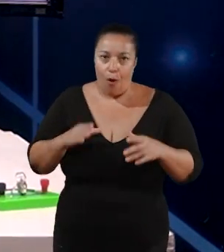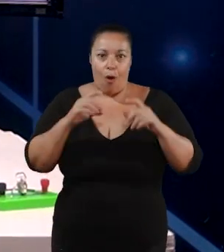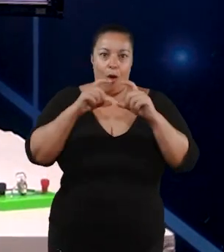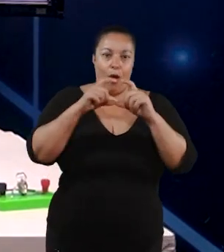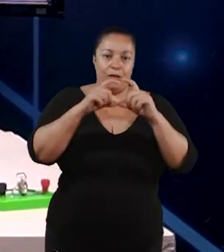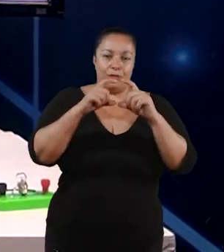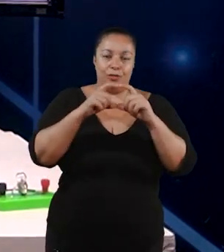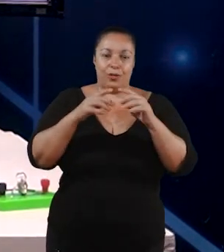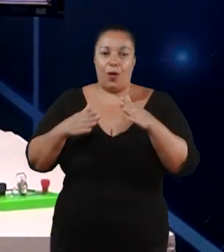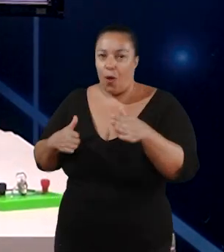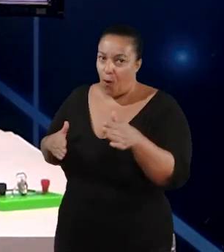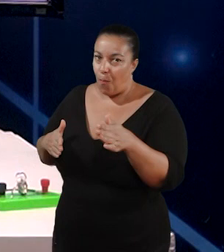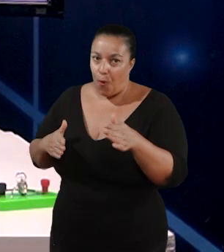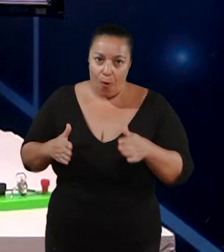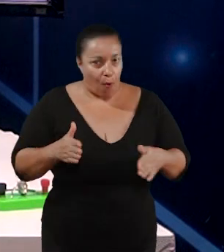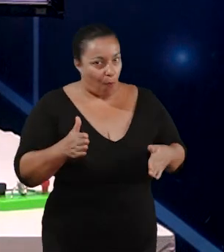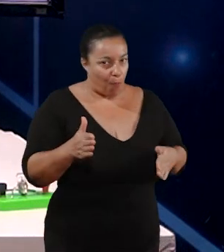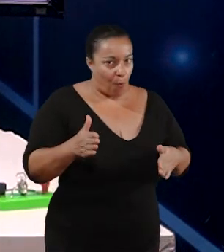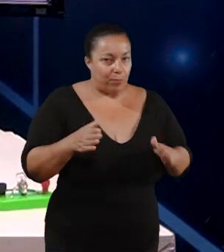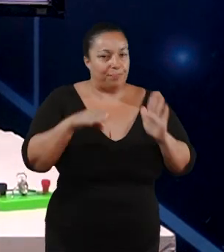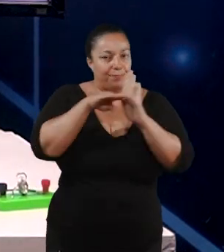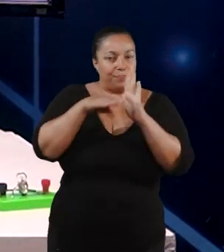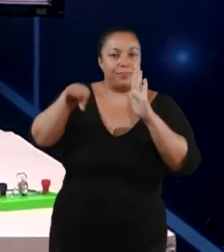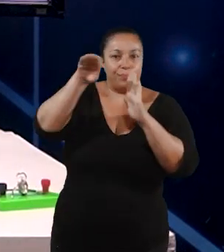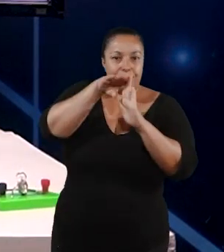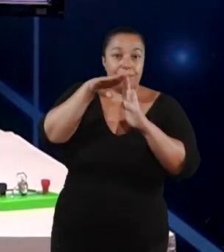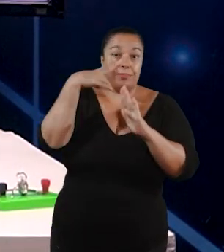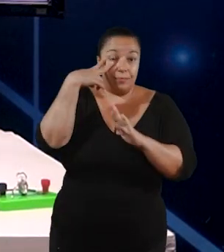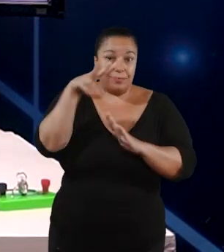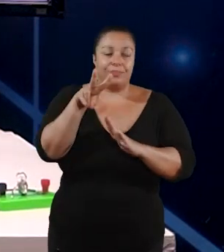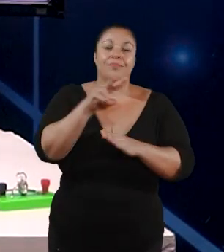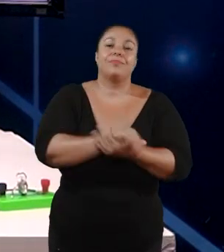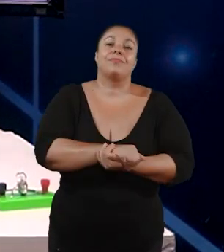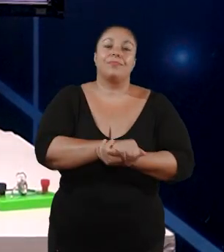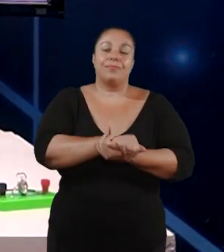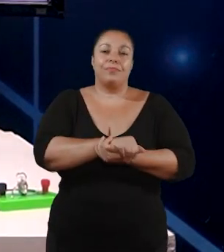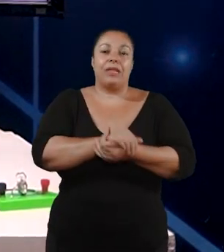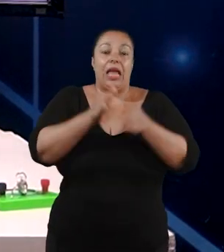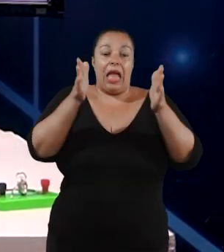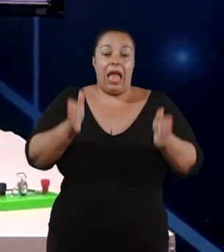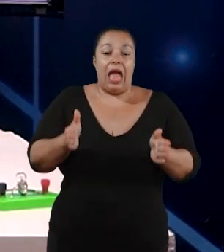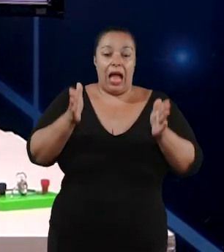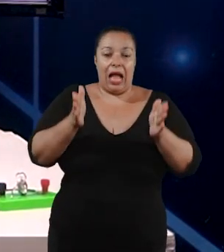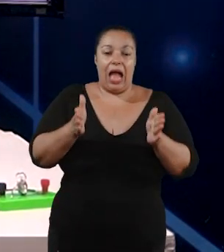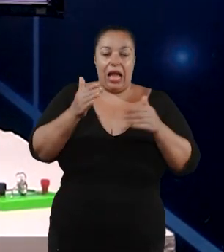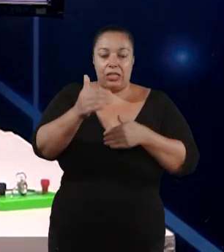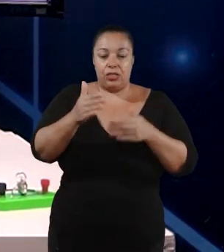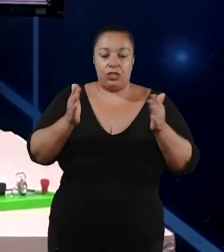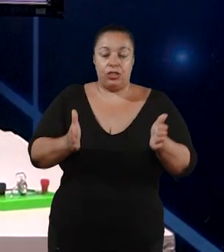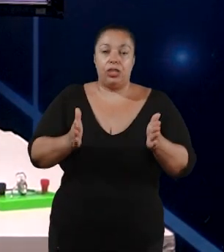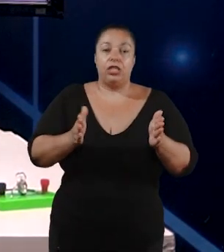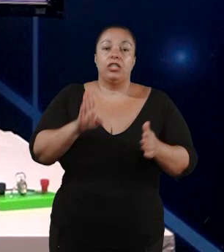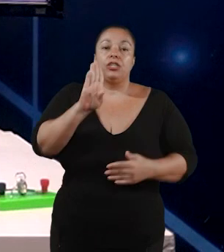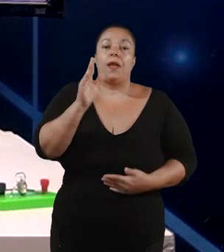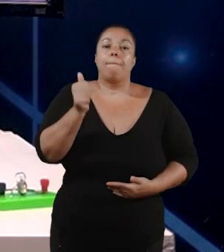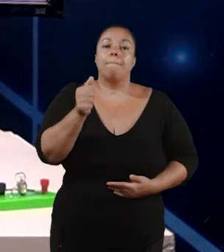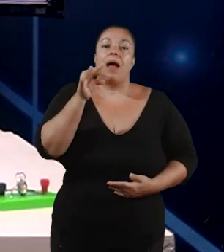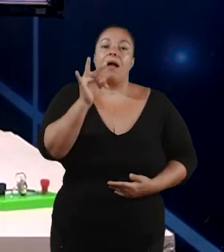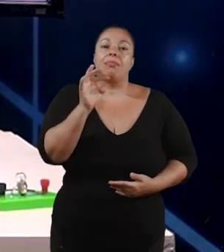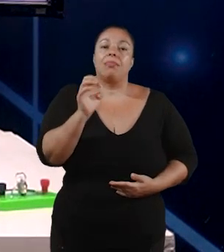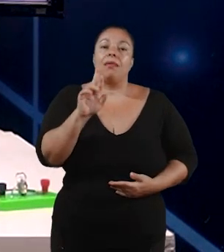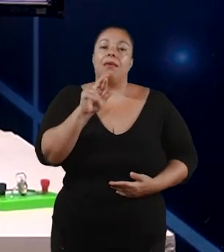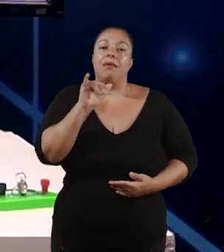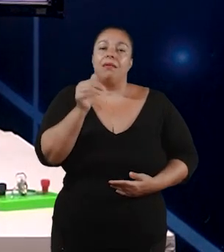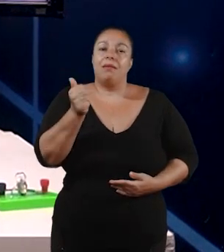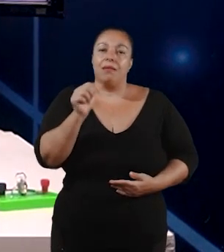robô, aqui tem a parte de cima, aqui eu tô vendo, eu acho que aqui é a caixa de bateria, onde estão as baterias.